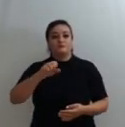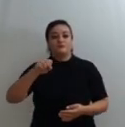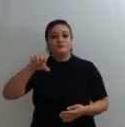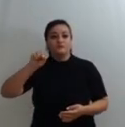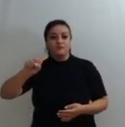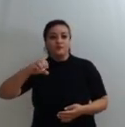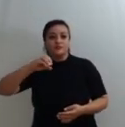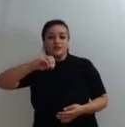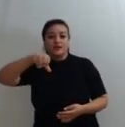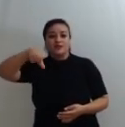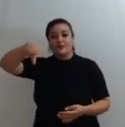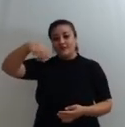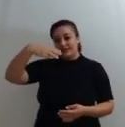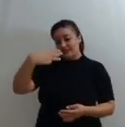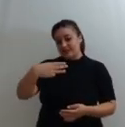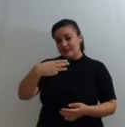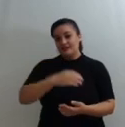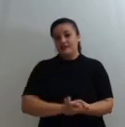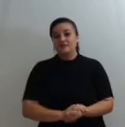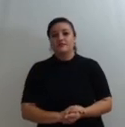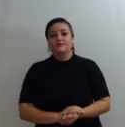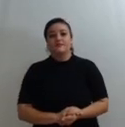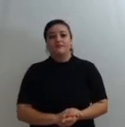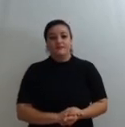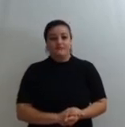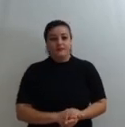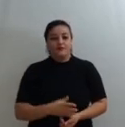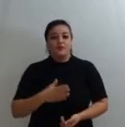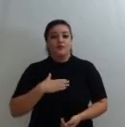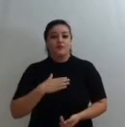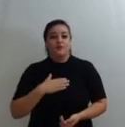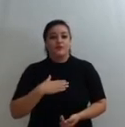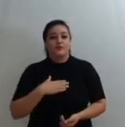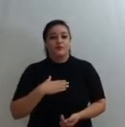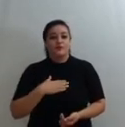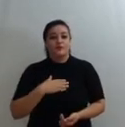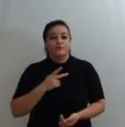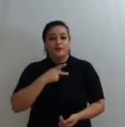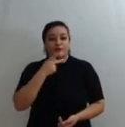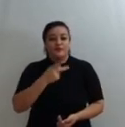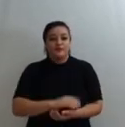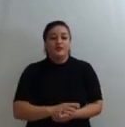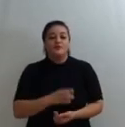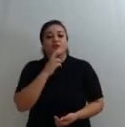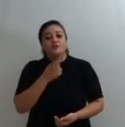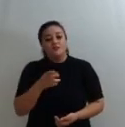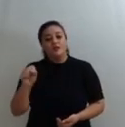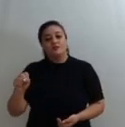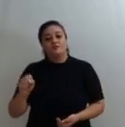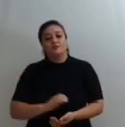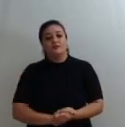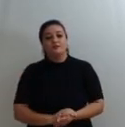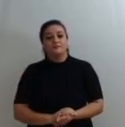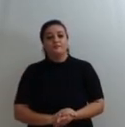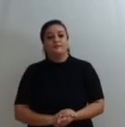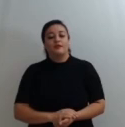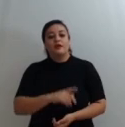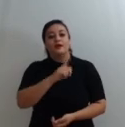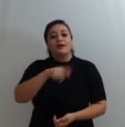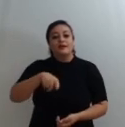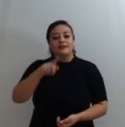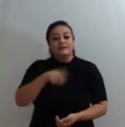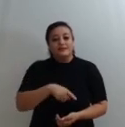1.888.093, esse foi um equívoco meu no relato, o resultado sim, mas é negar o